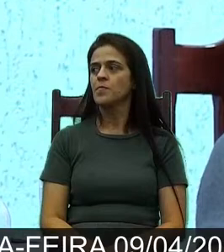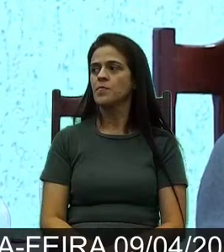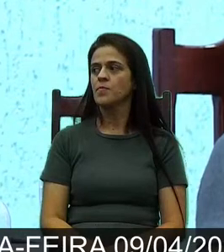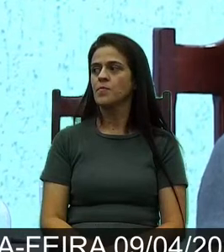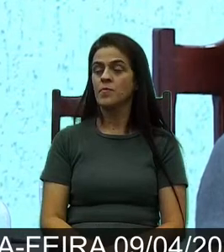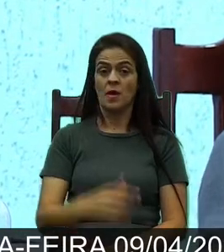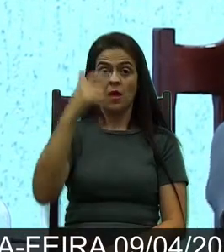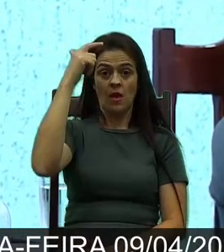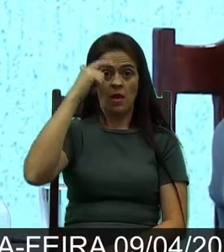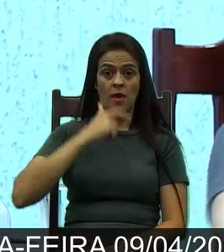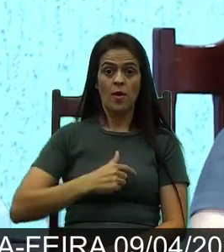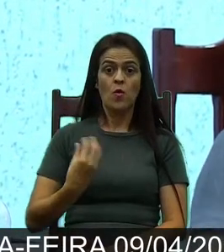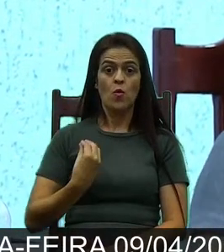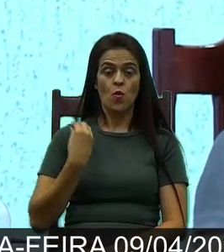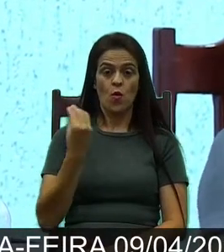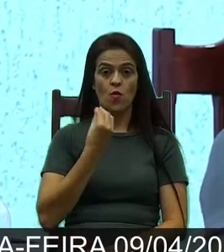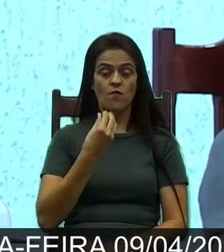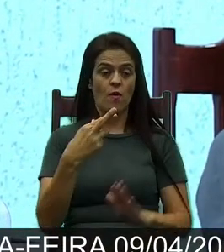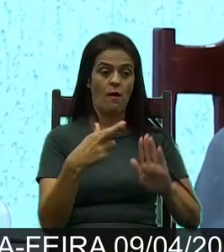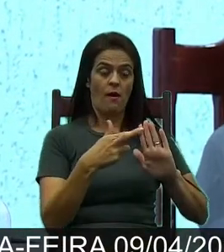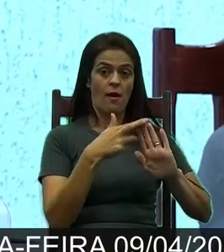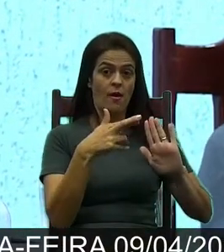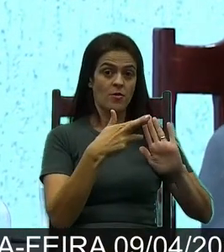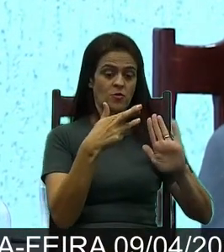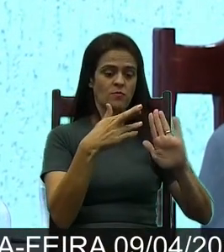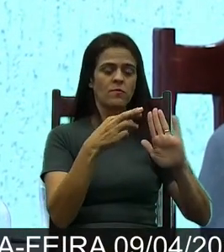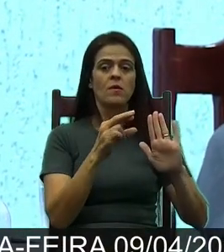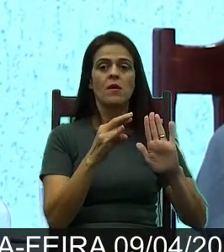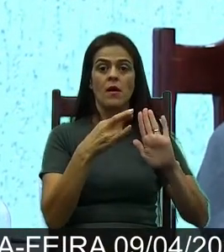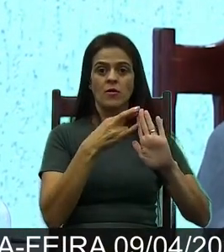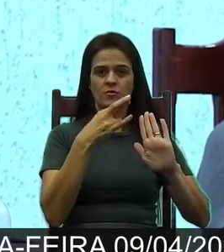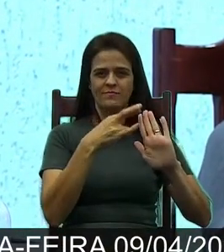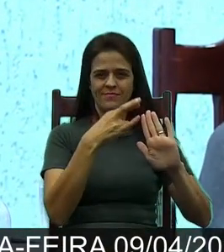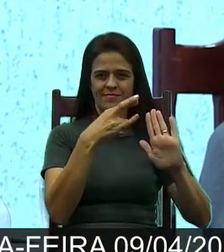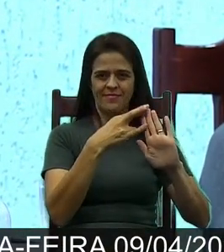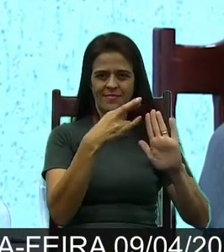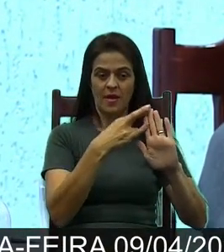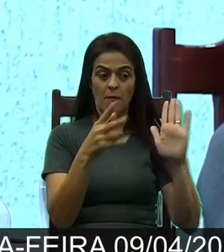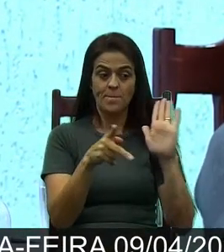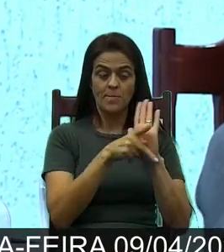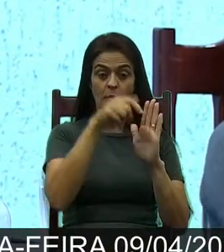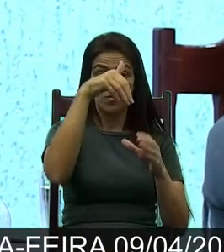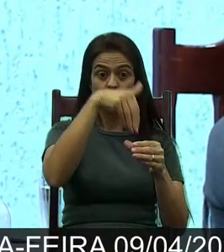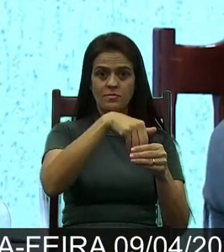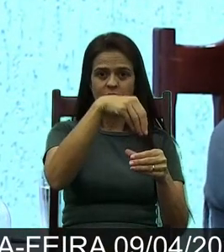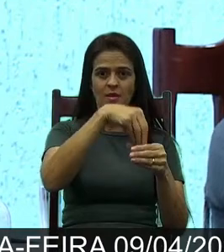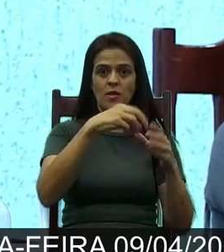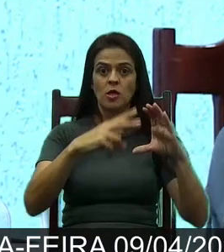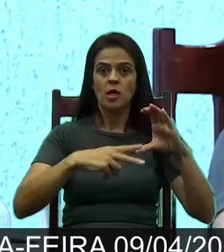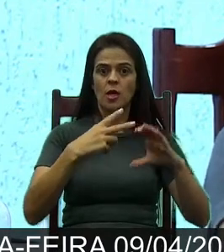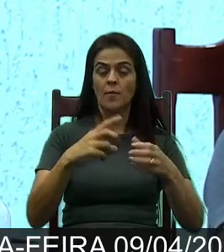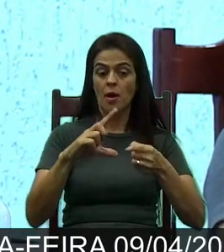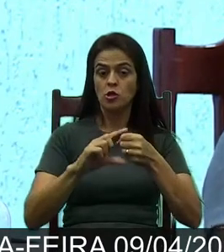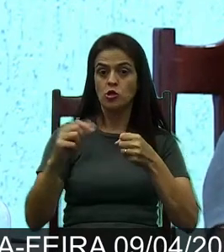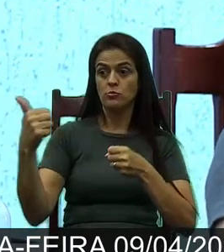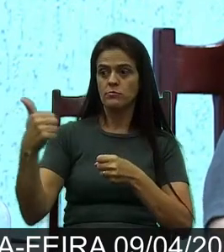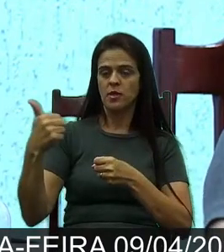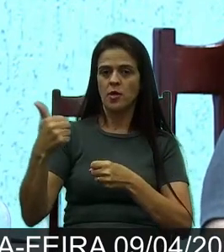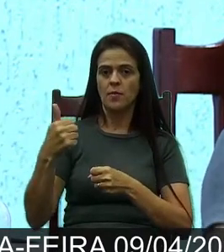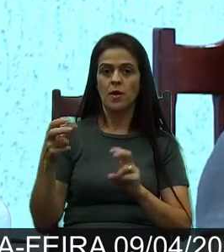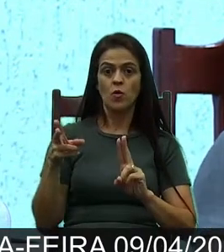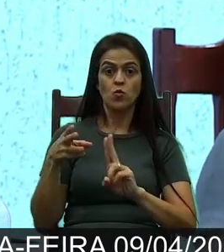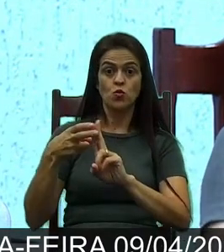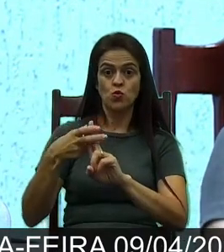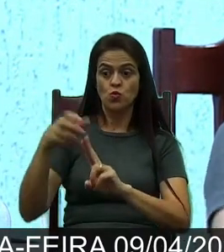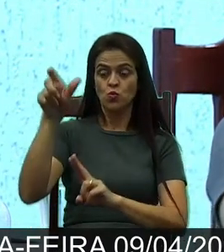pelo regimento interno dessa Casa de Legislativo, submeto à apreciação do plenário o seguinte projeto de lei. Artigo 1º. O Sistema Único de